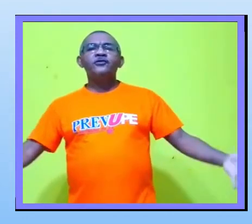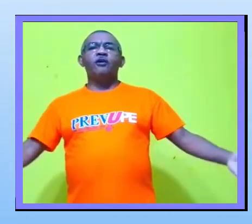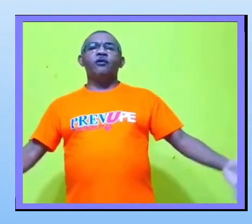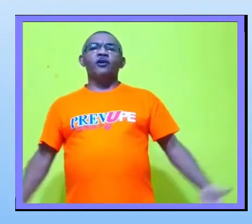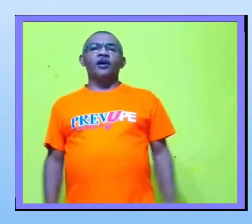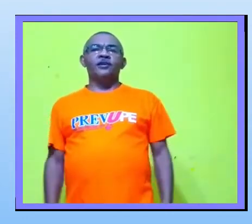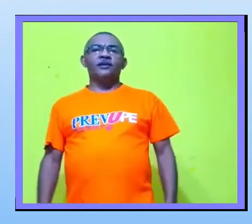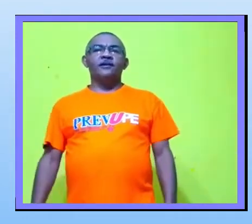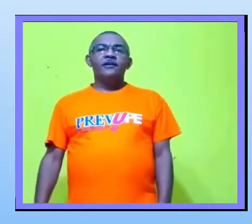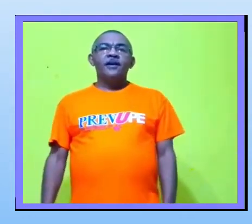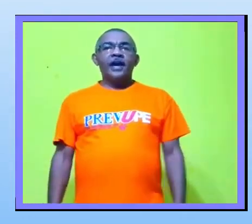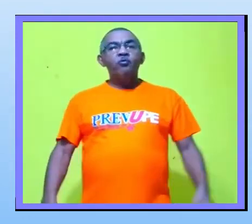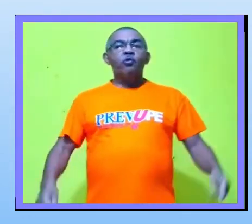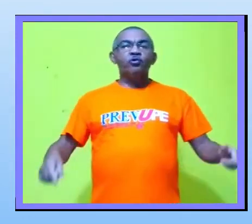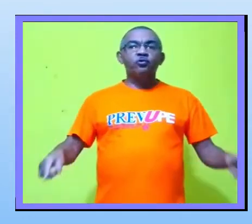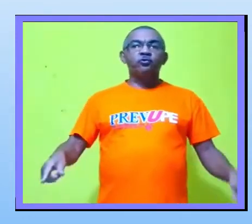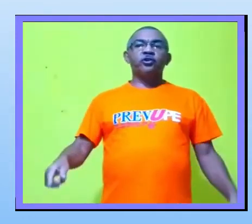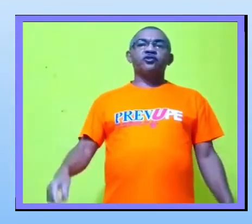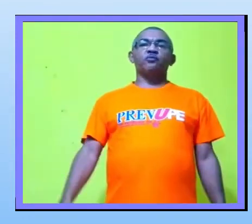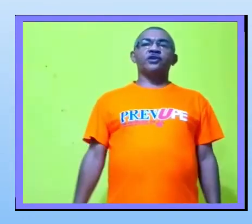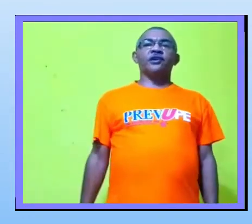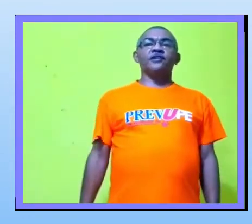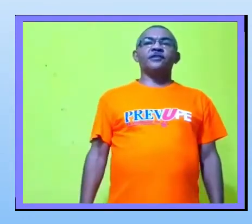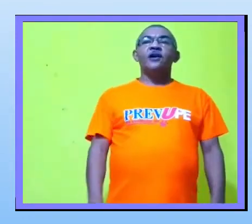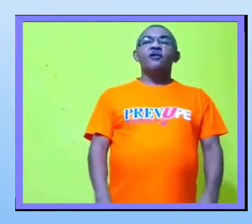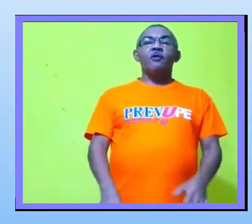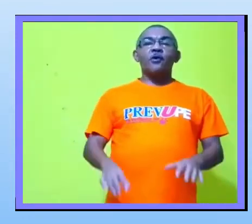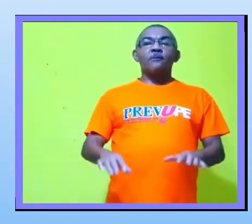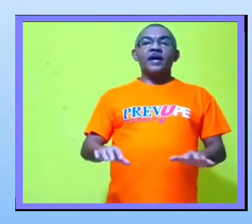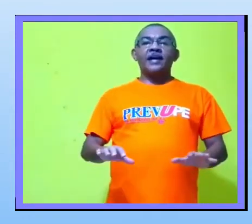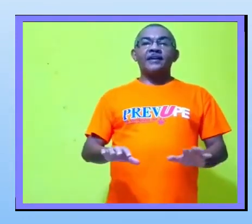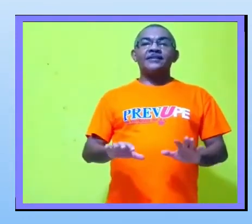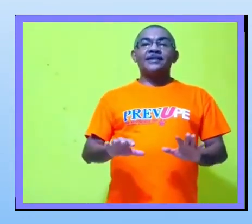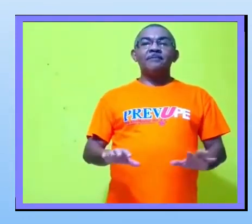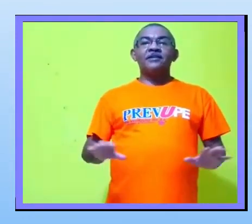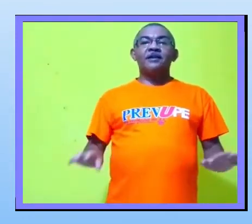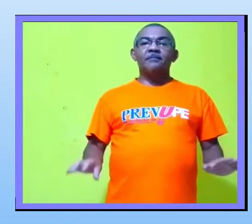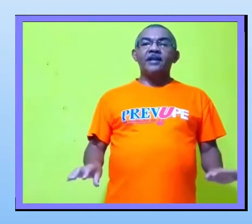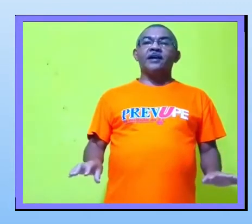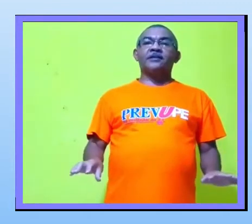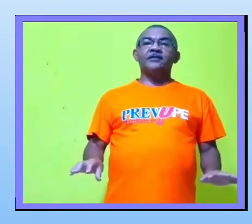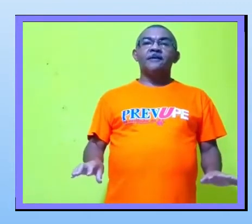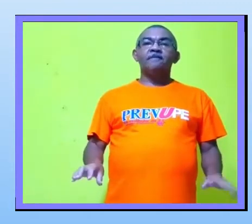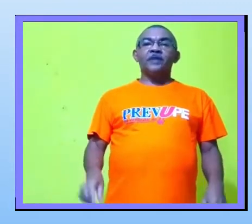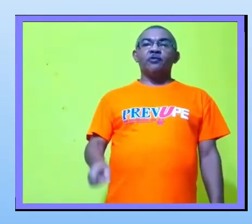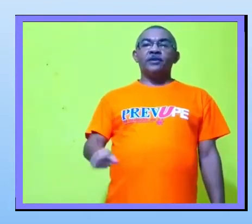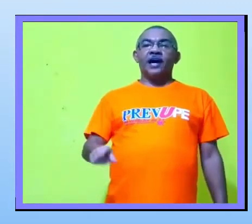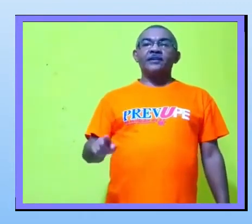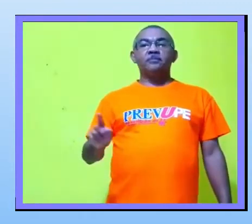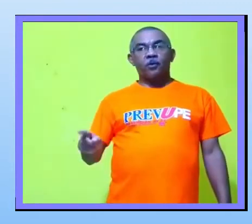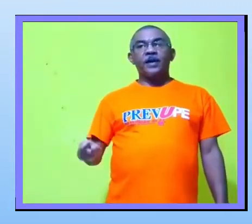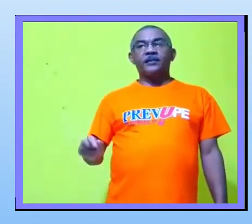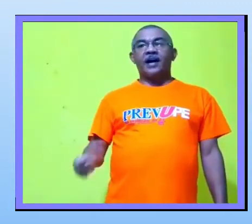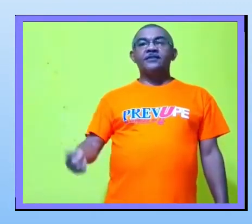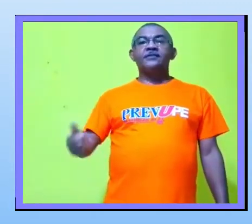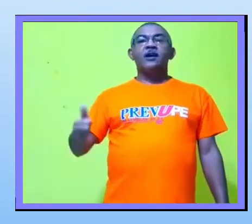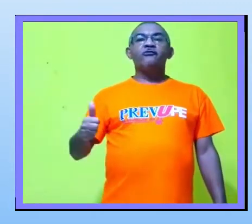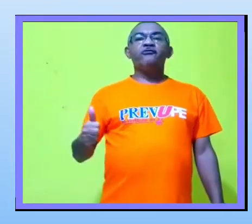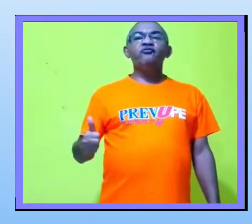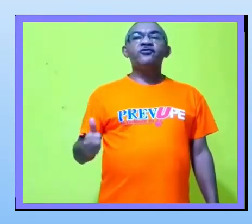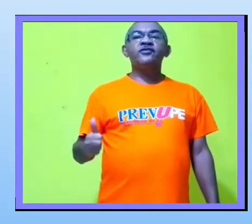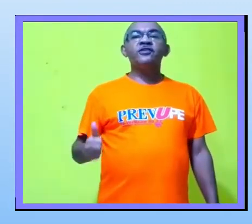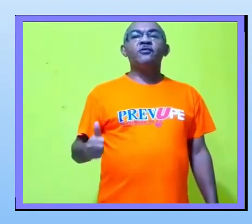é a função orgânica? É um conjunto de substâncias com propriedades químicas semelhantes, denominada de